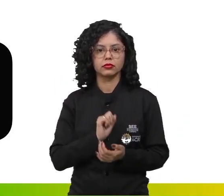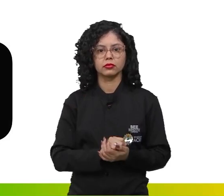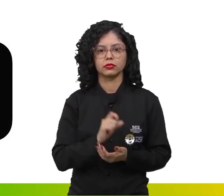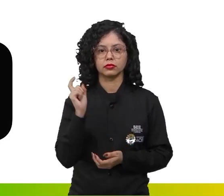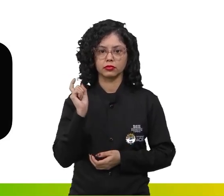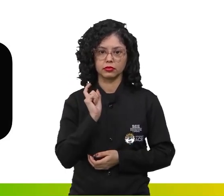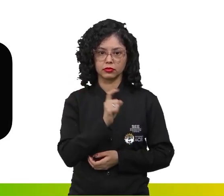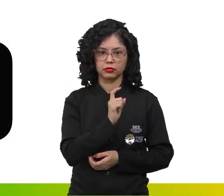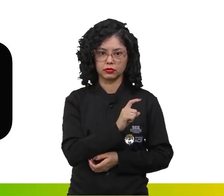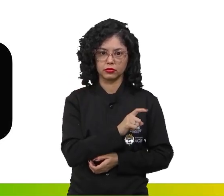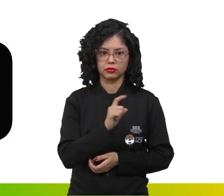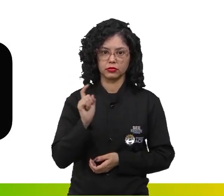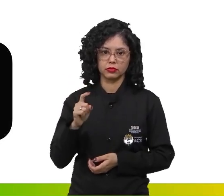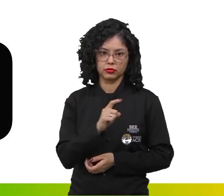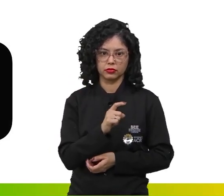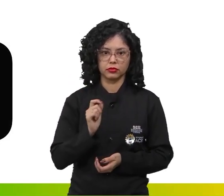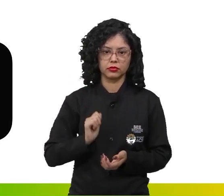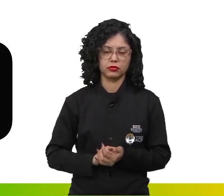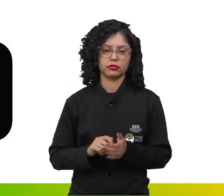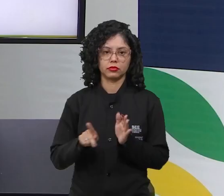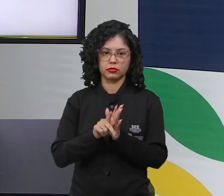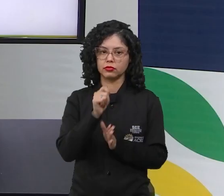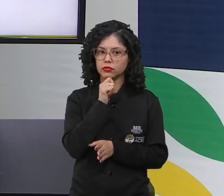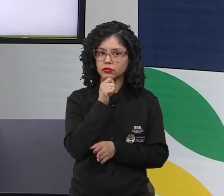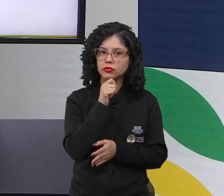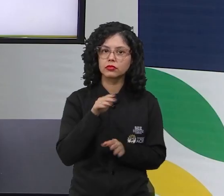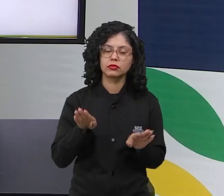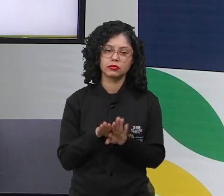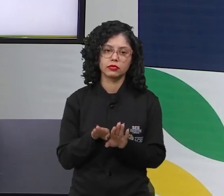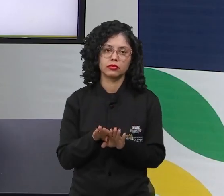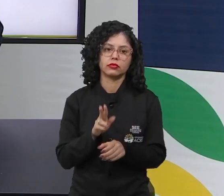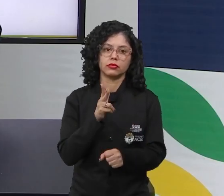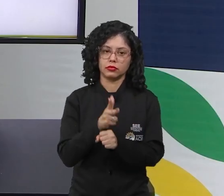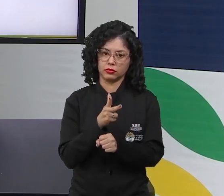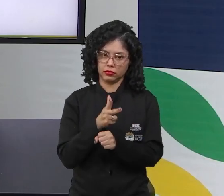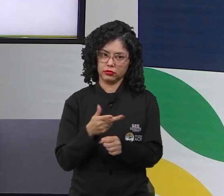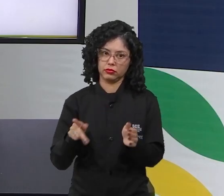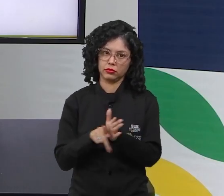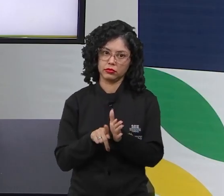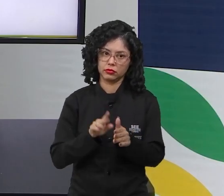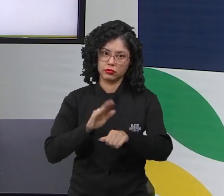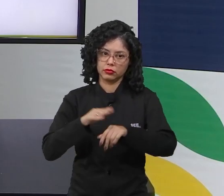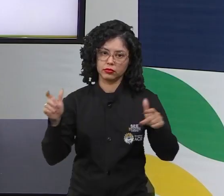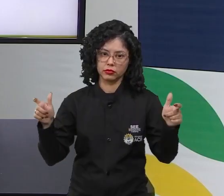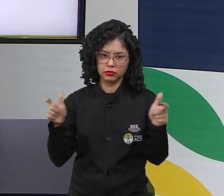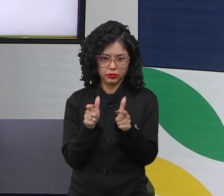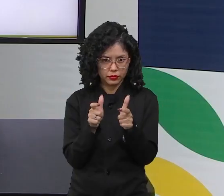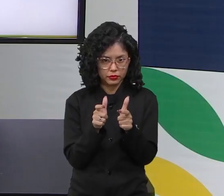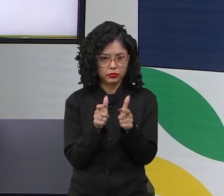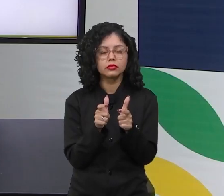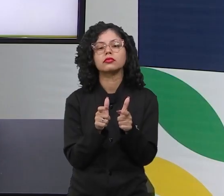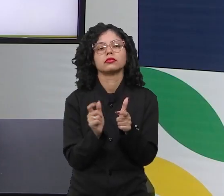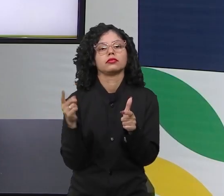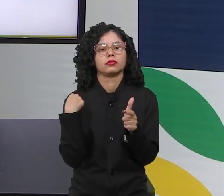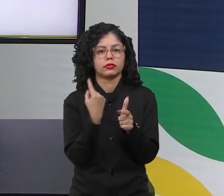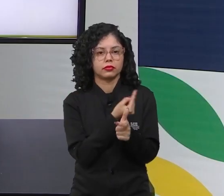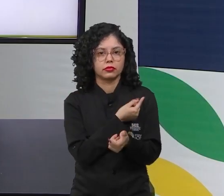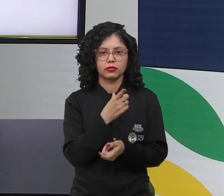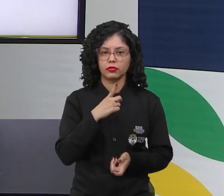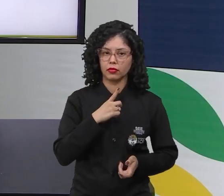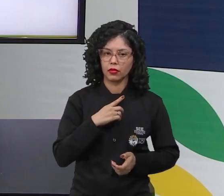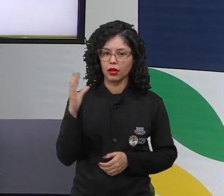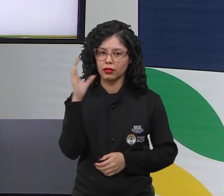TikTok. Normalmente, esses anúncios em vídeo, pessoal, eles são mais curtos. Quer dizer, nós estamos em um